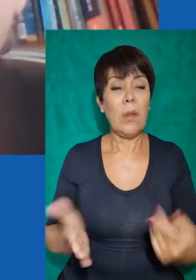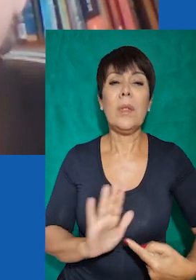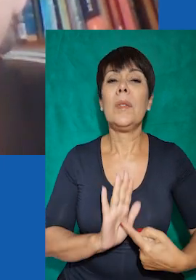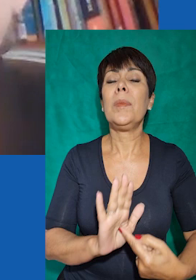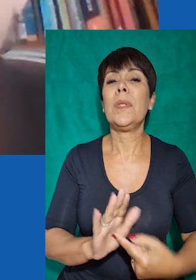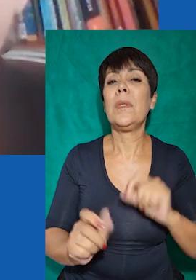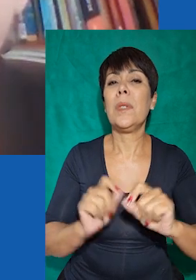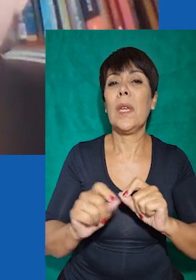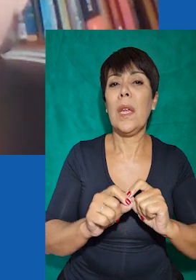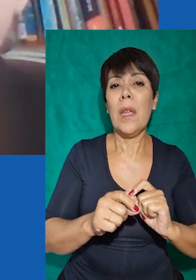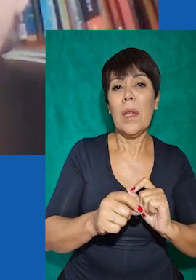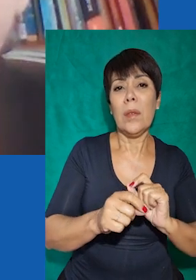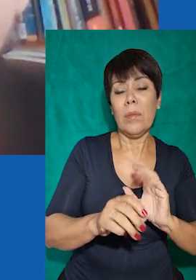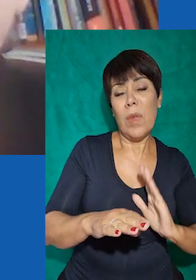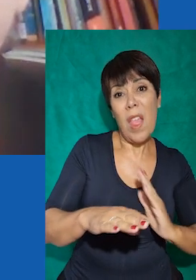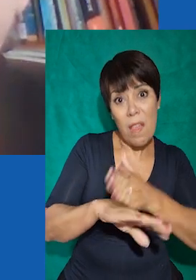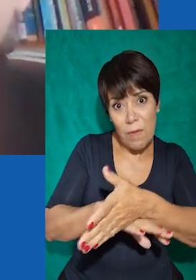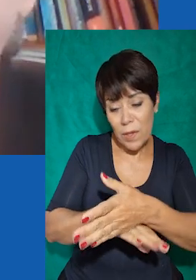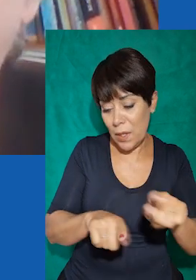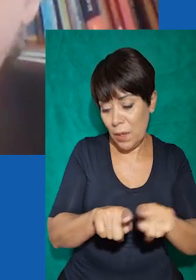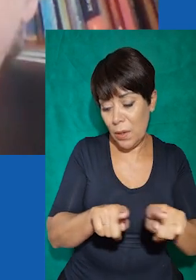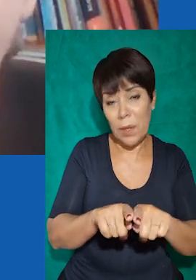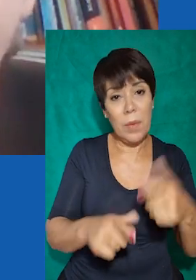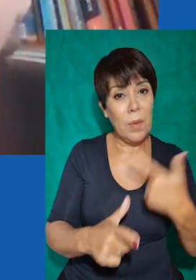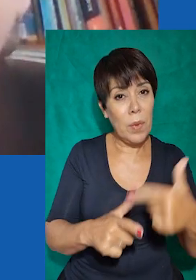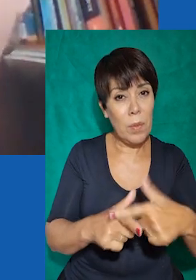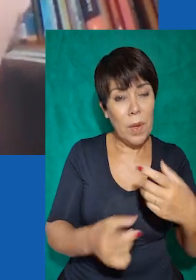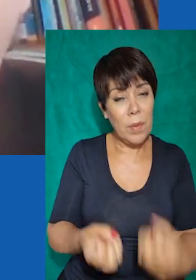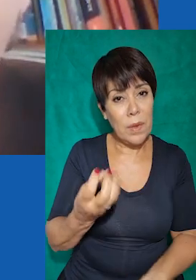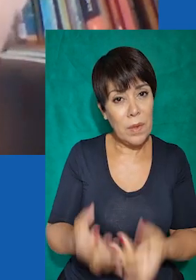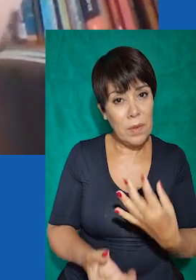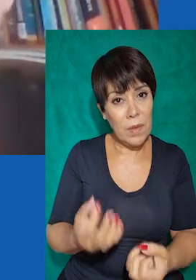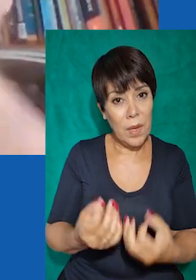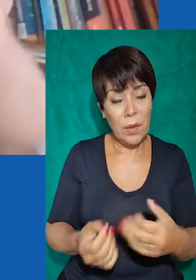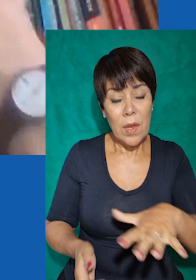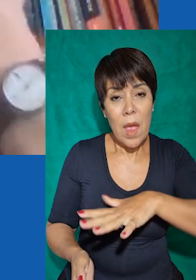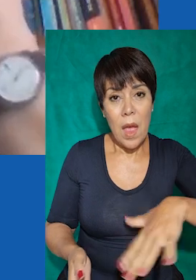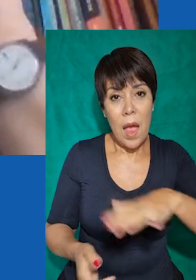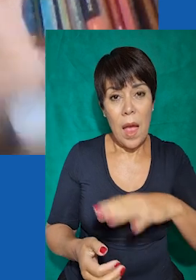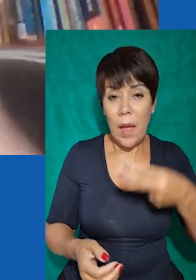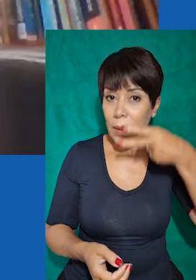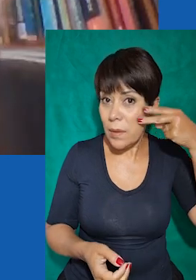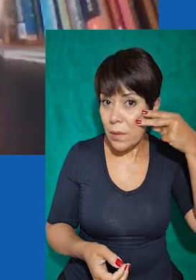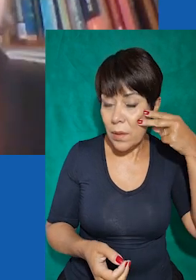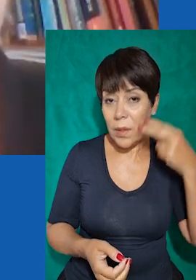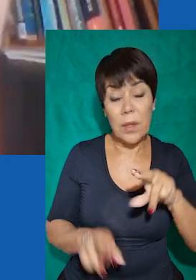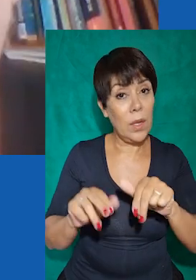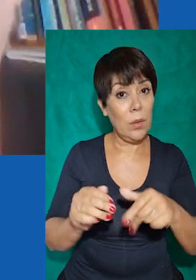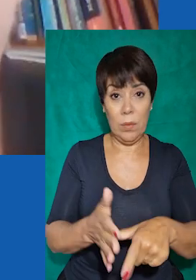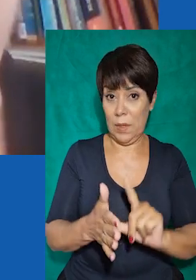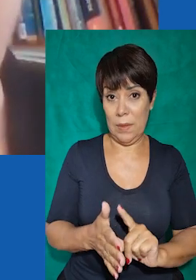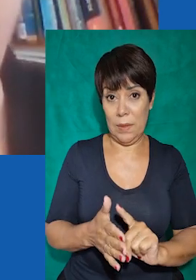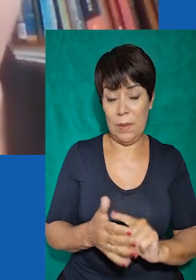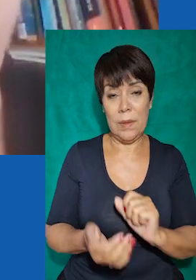realmente em invasões e conflitos e incêndios também em áreas indígenas, inéditos, quer dizer,